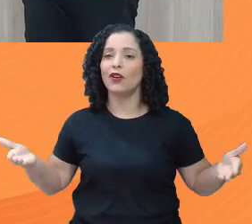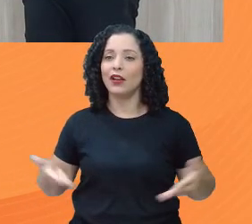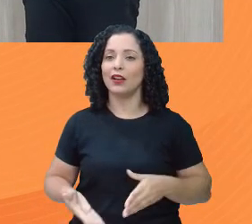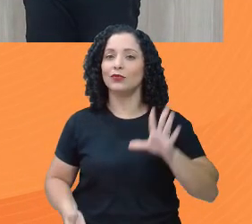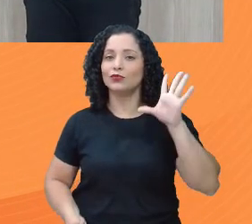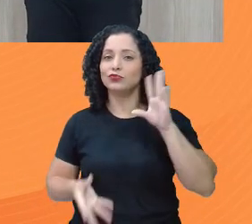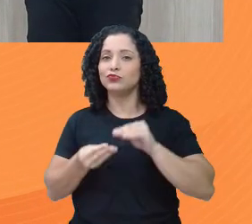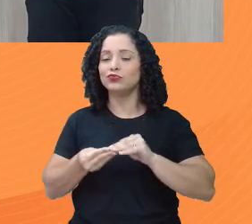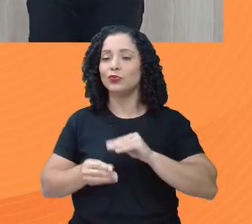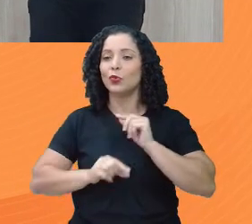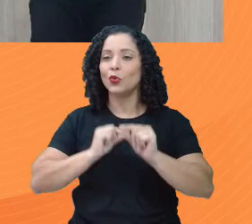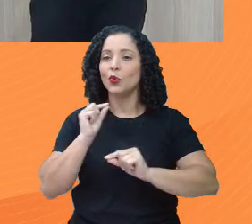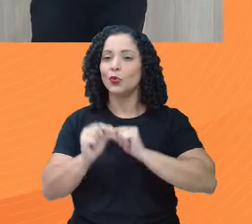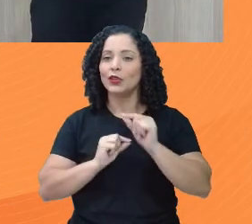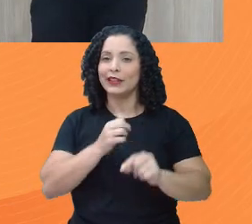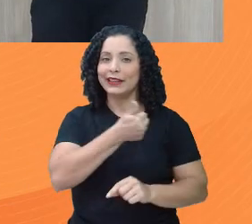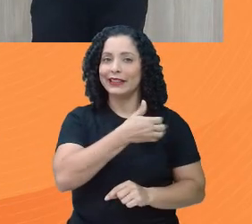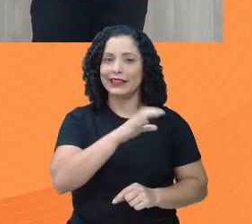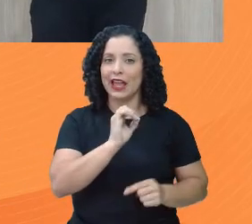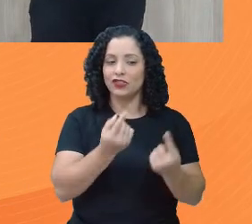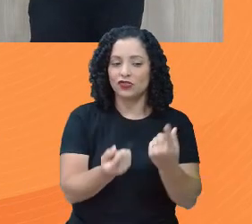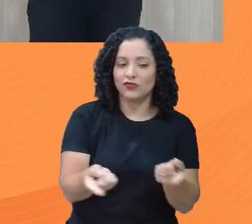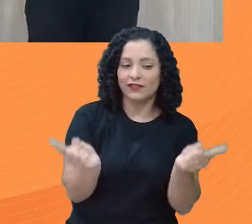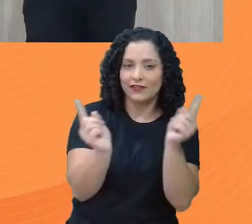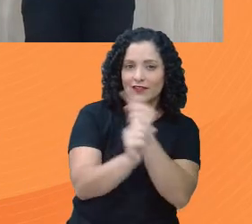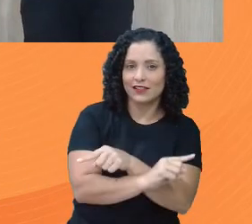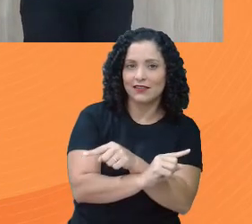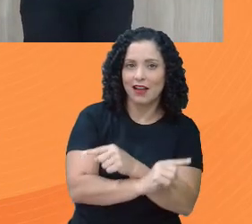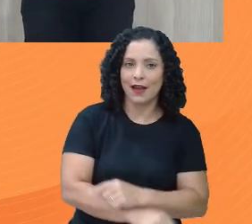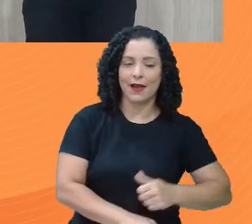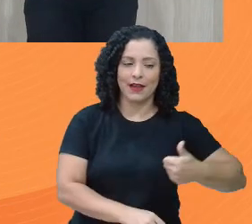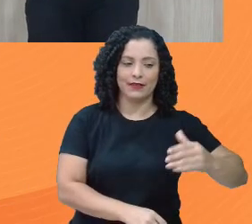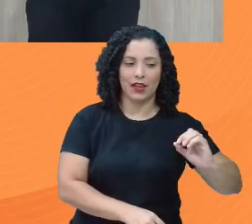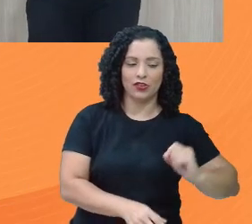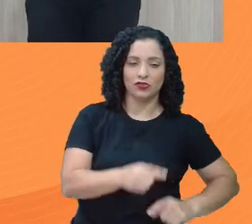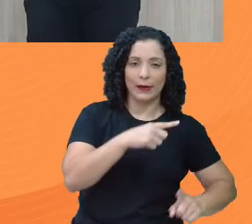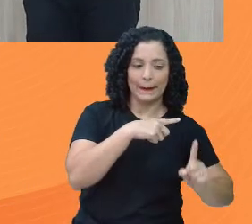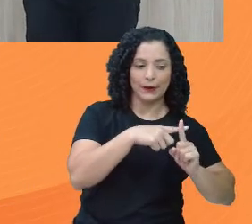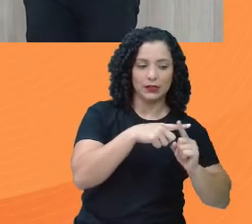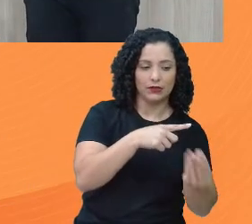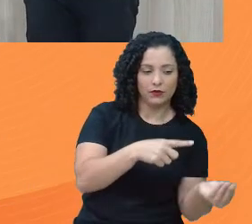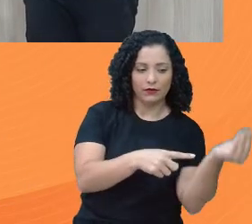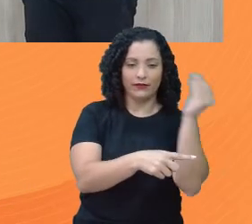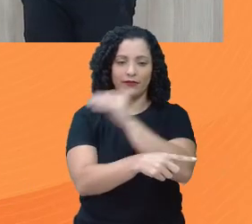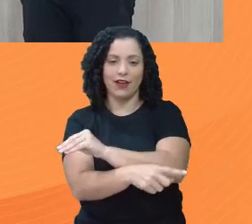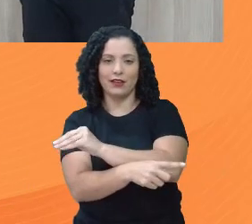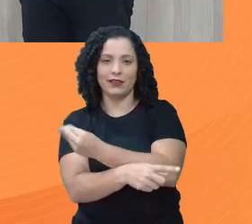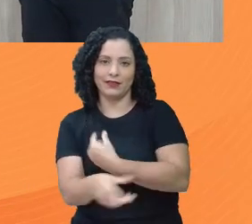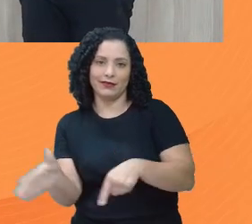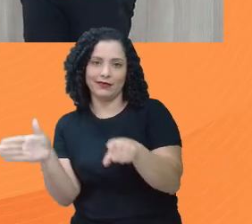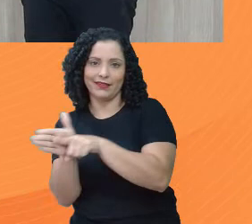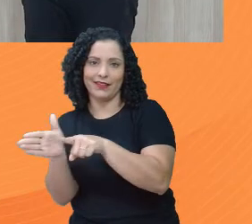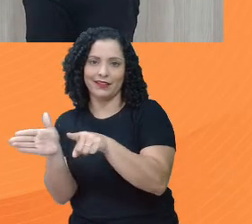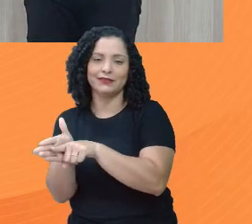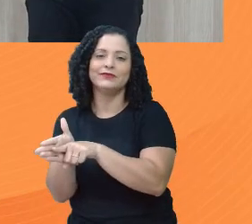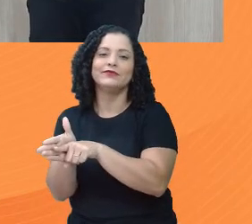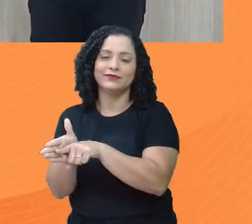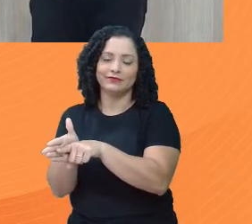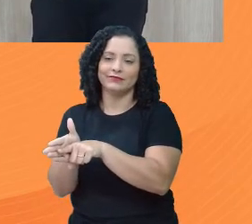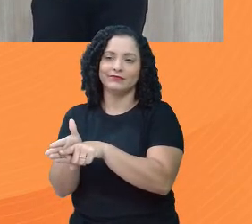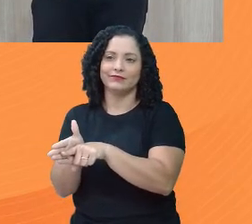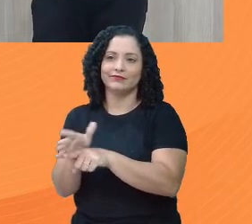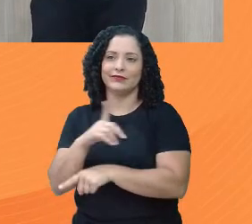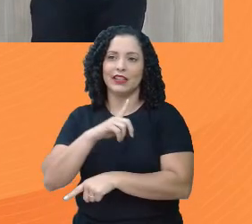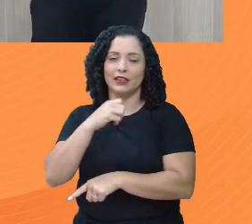esse 10 e aplicar a operação inversa. Ele está positivo, vai para o outro membro como? Negativo. Então, eu vou ter aí,